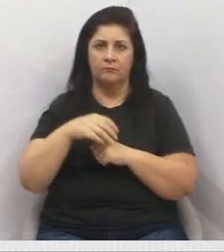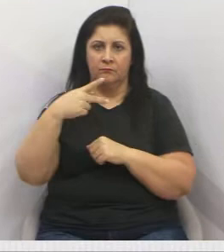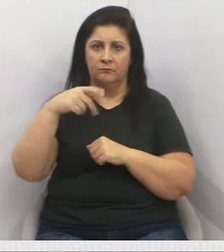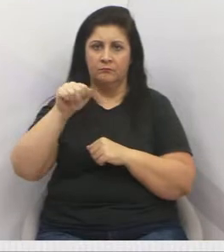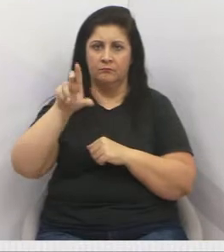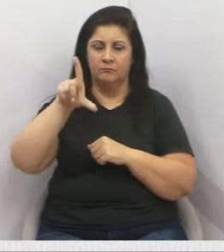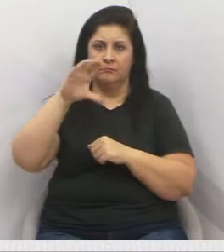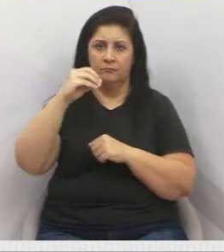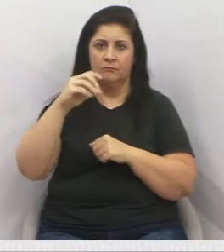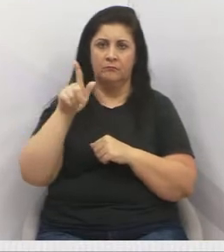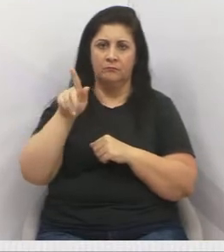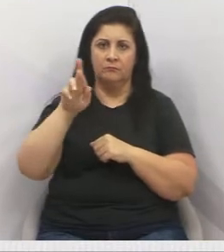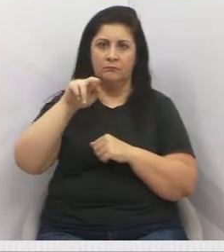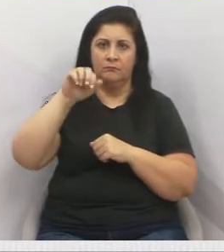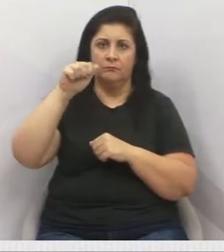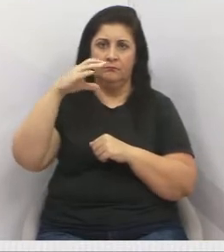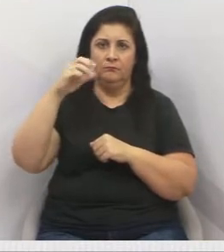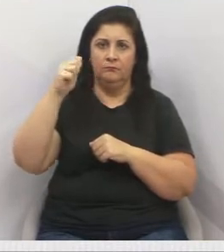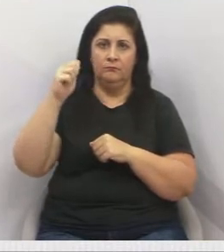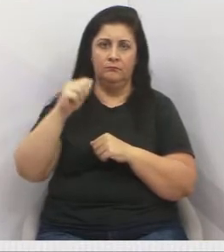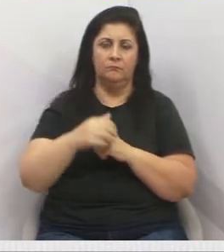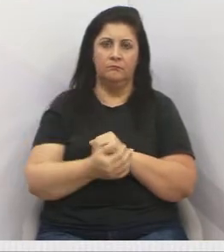Graça.